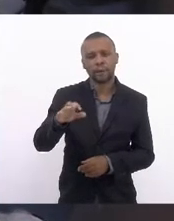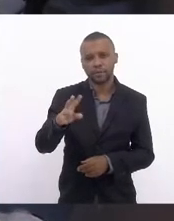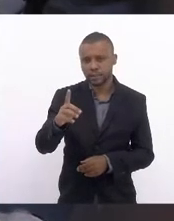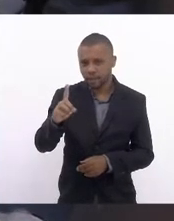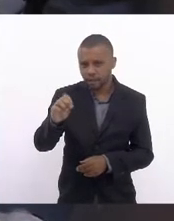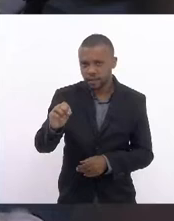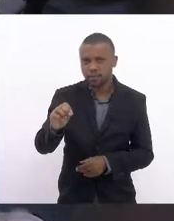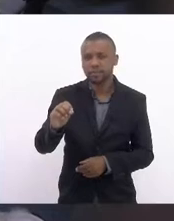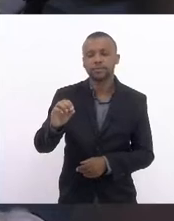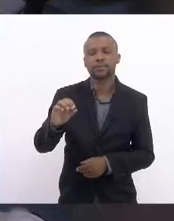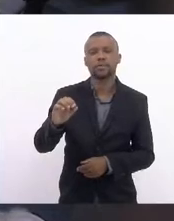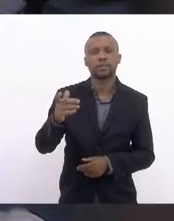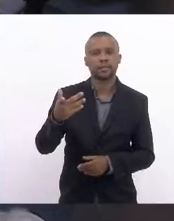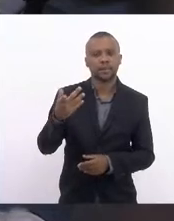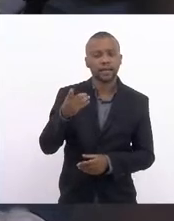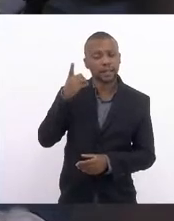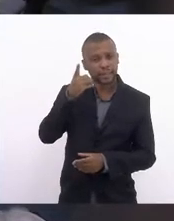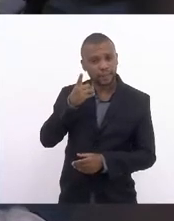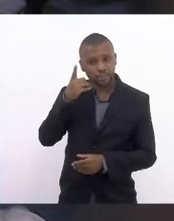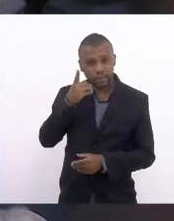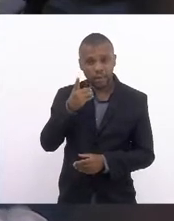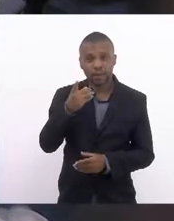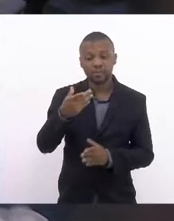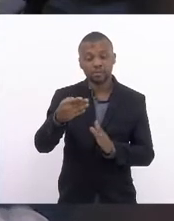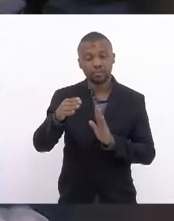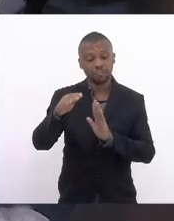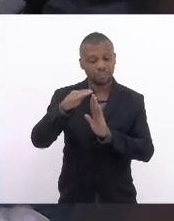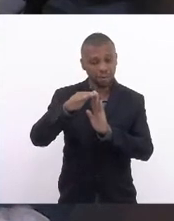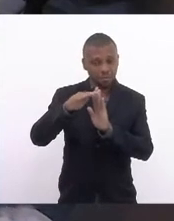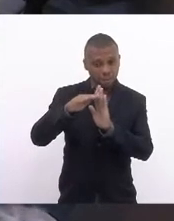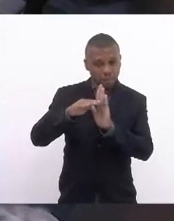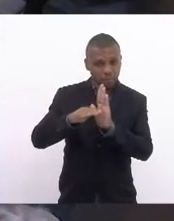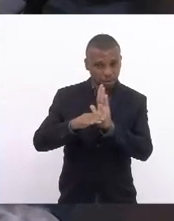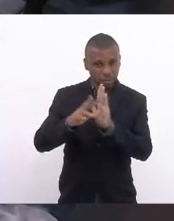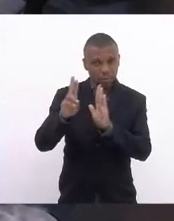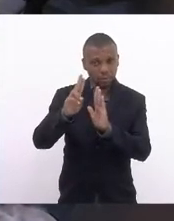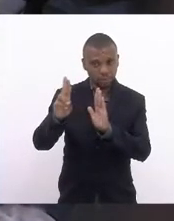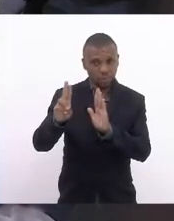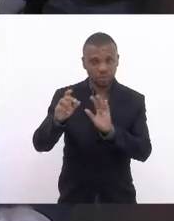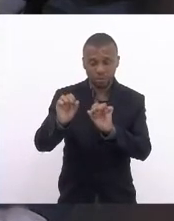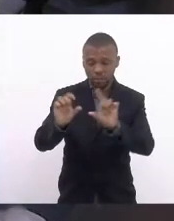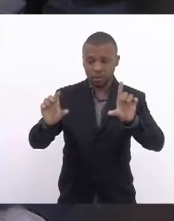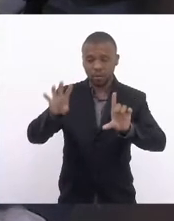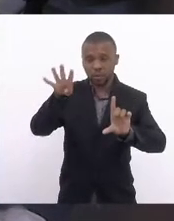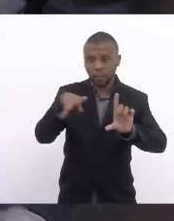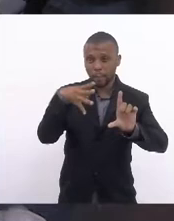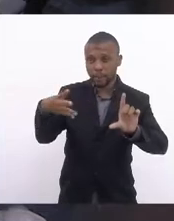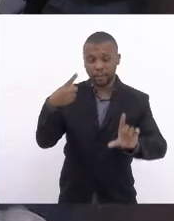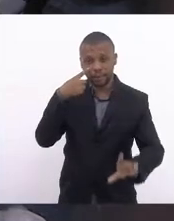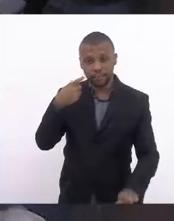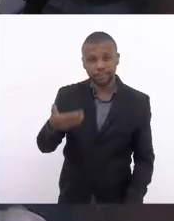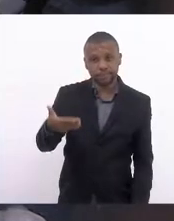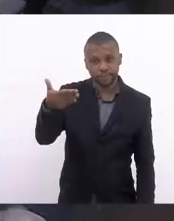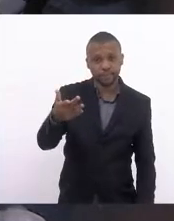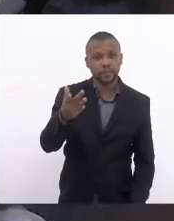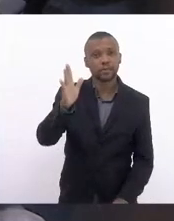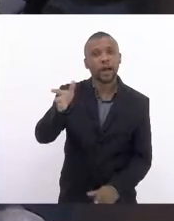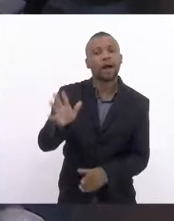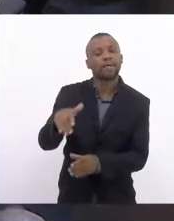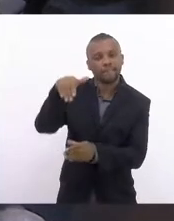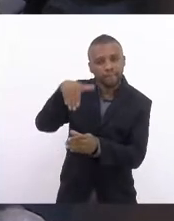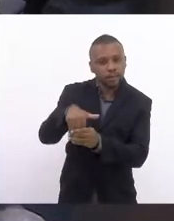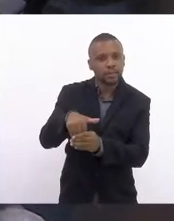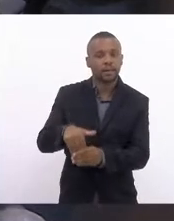Mangueira, deputado Coronel Jairo, deputado Coronel Salema, deputada Dani Monteiro já votou,